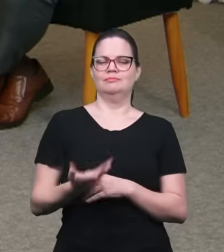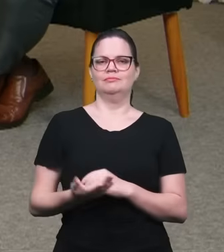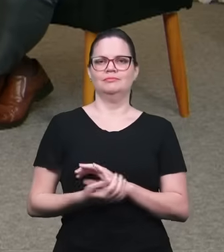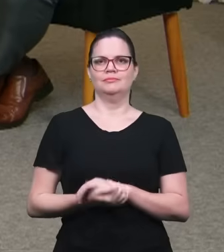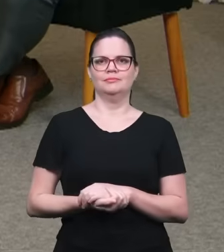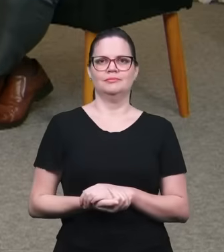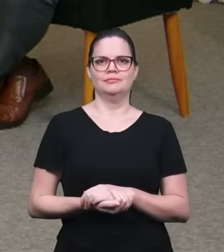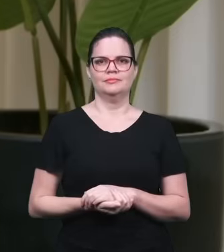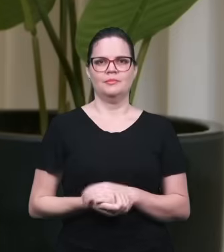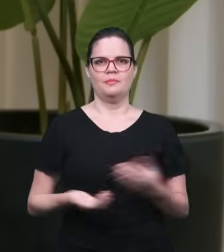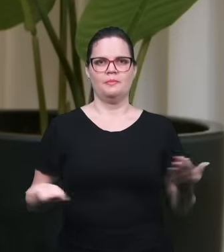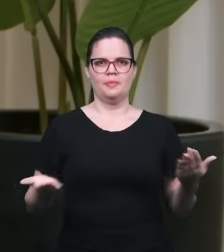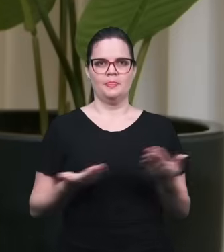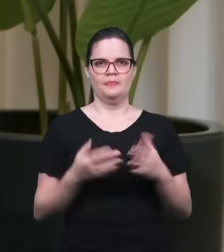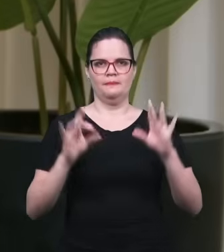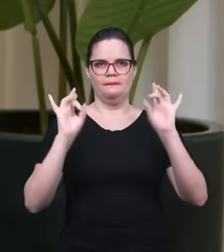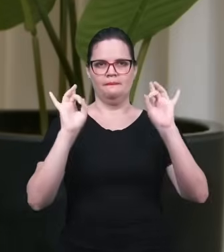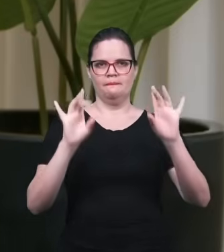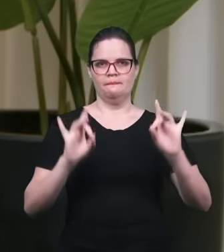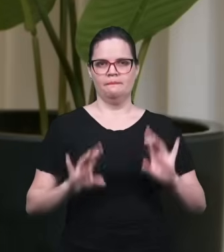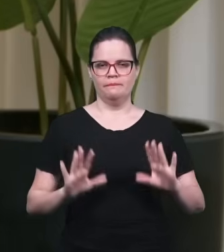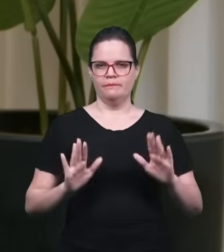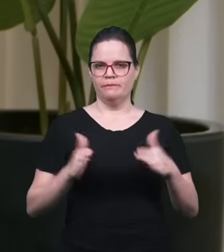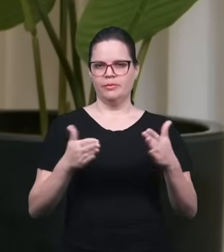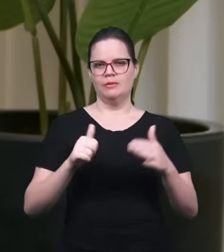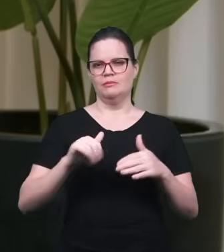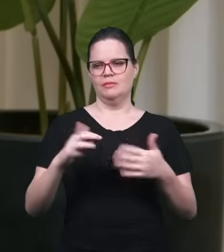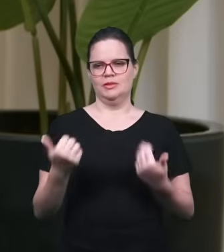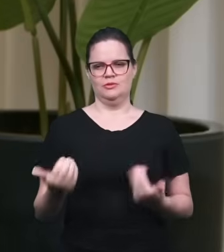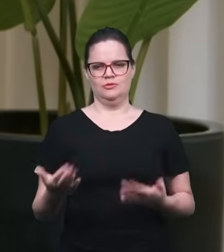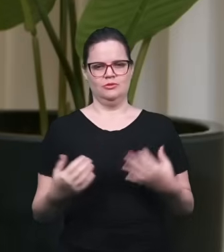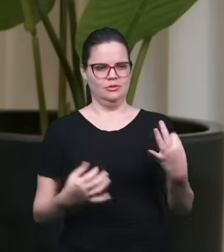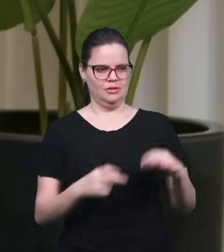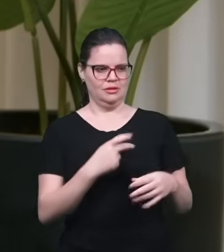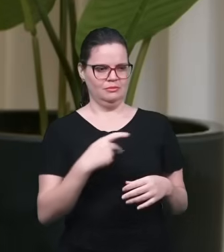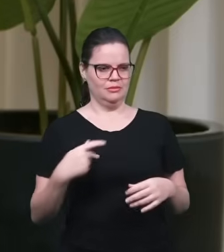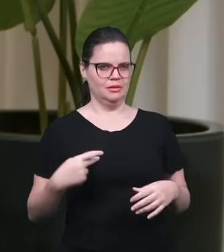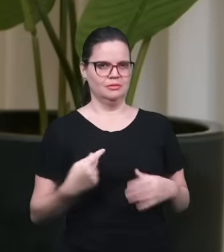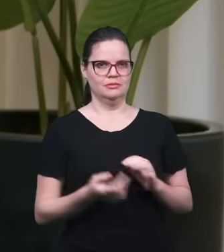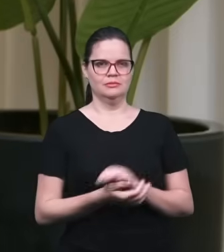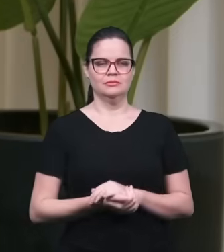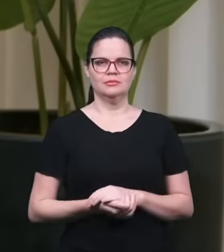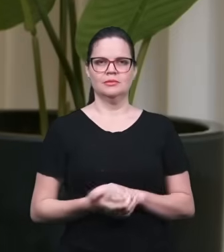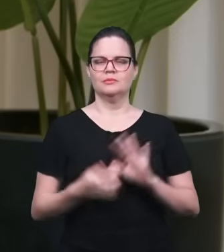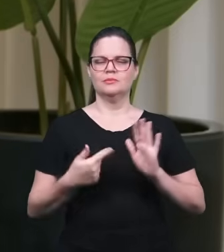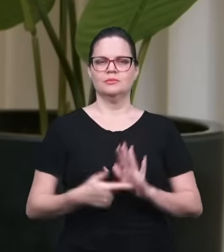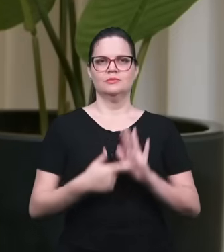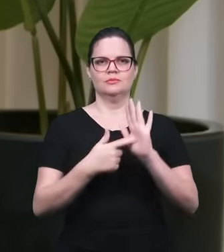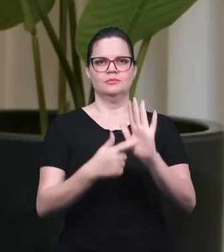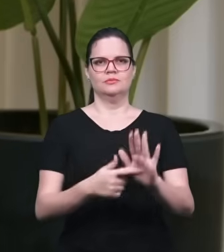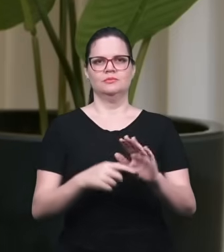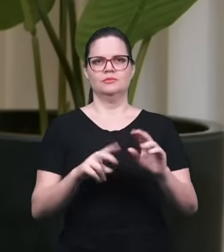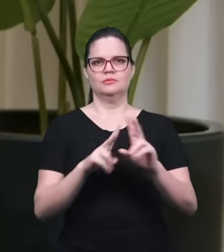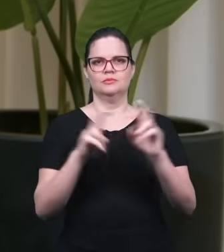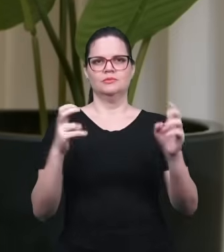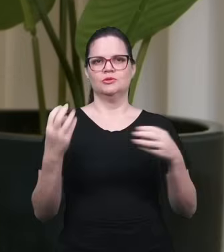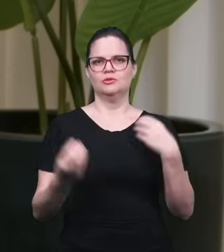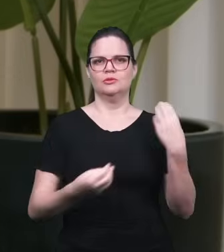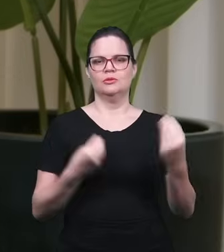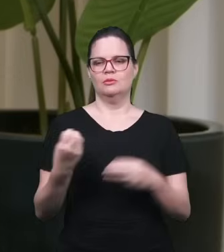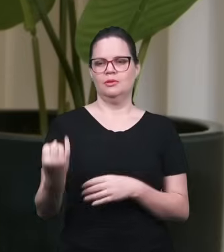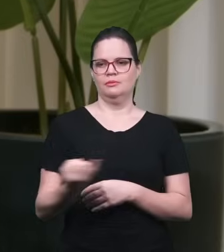E hoje, especialmente endereçado mais para os jovens, né, Daniel? Amém. Falamos da importância, né,